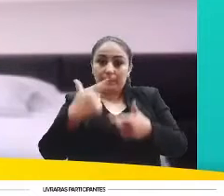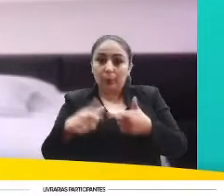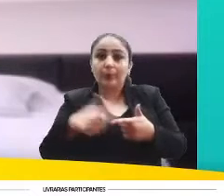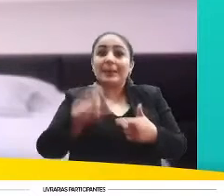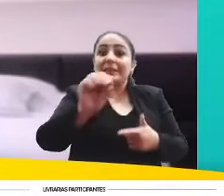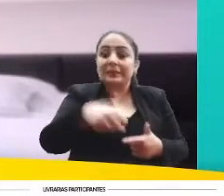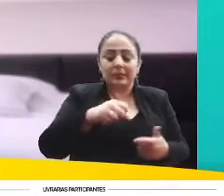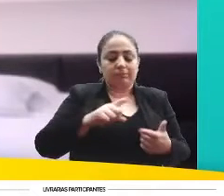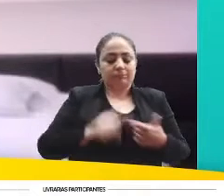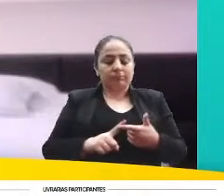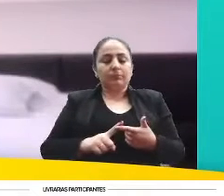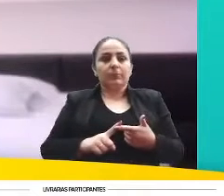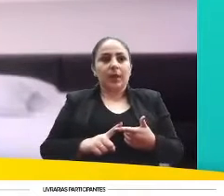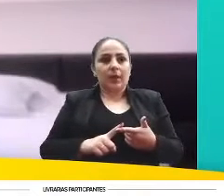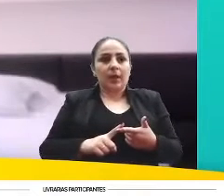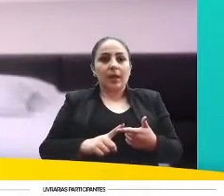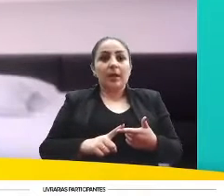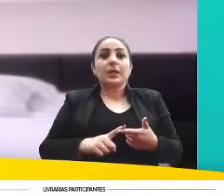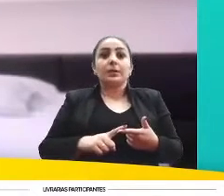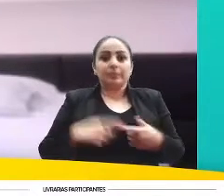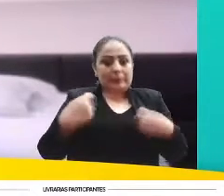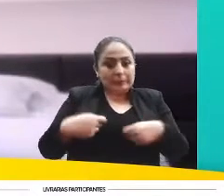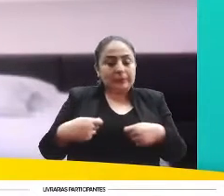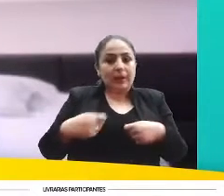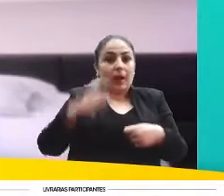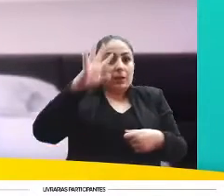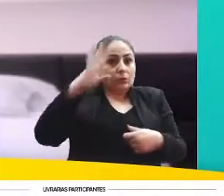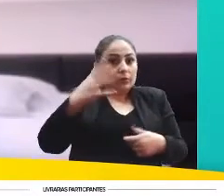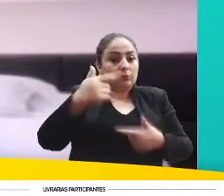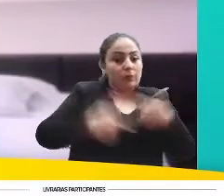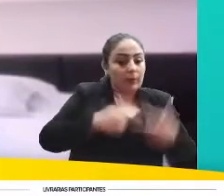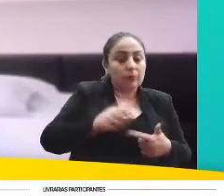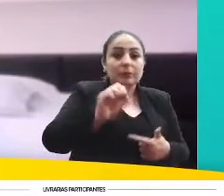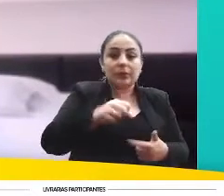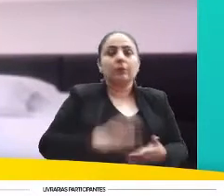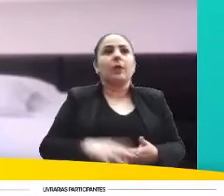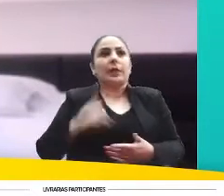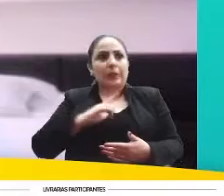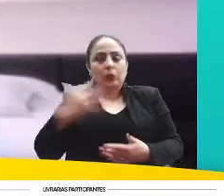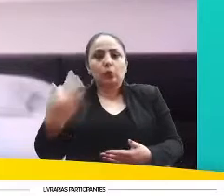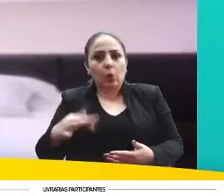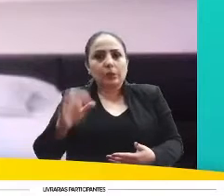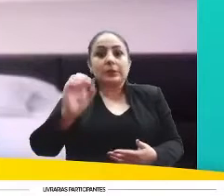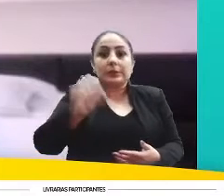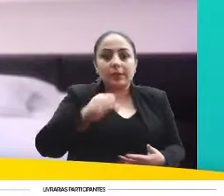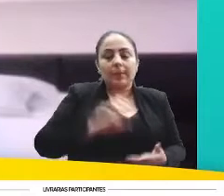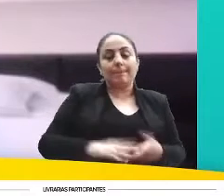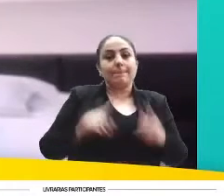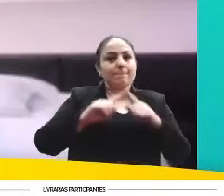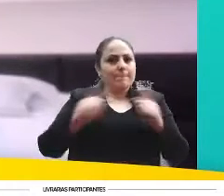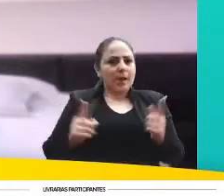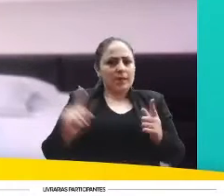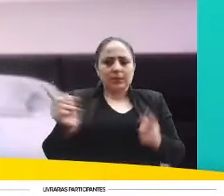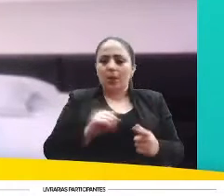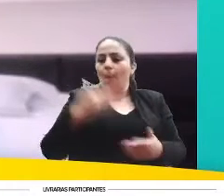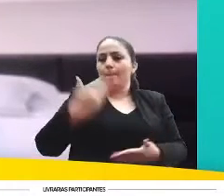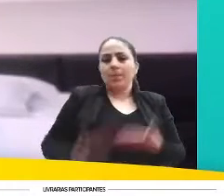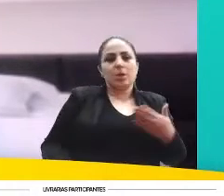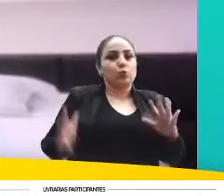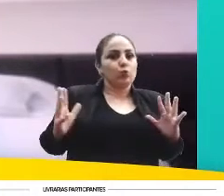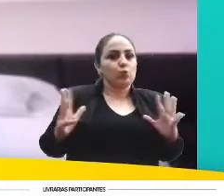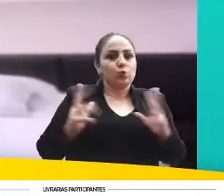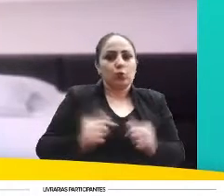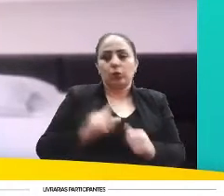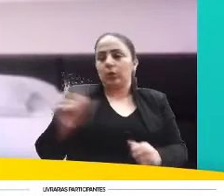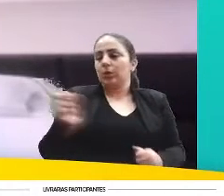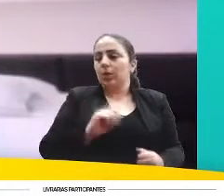consequências, sim, exigirá um trabalho, sim, causará dores, mas não estamos perdidos.